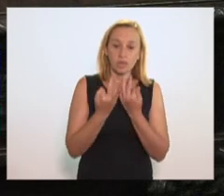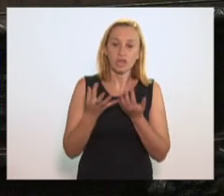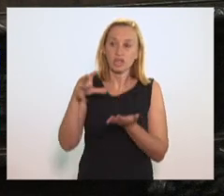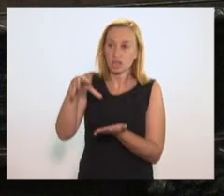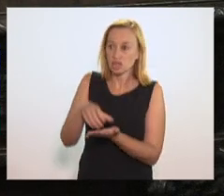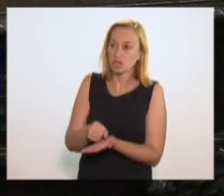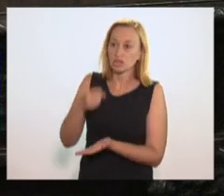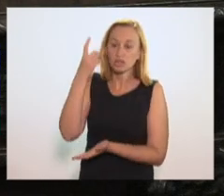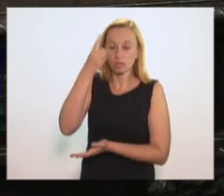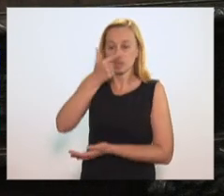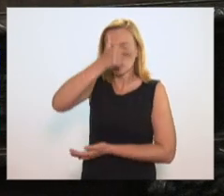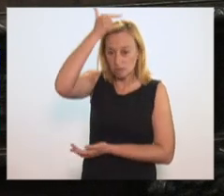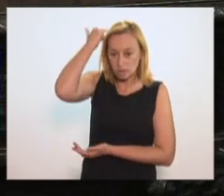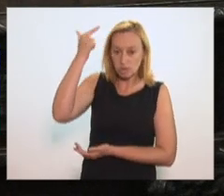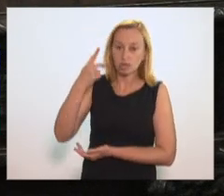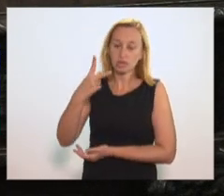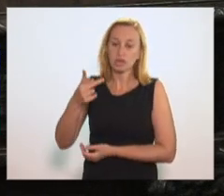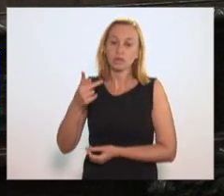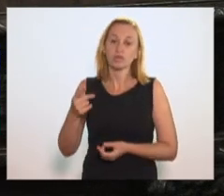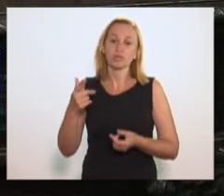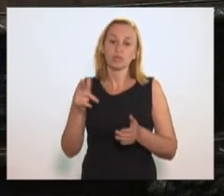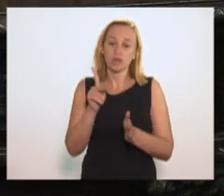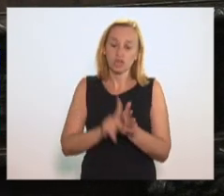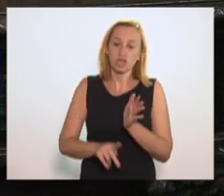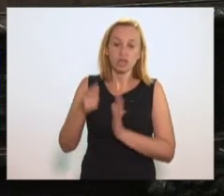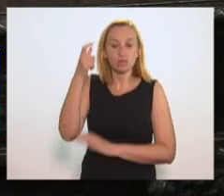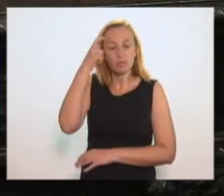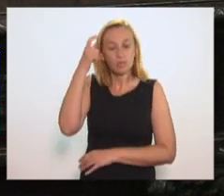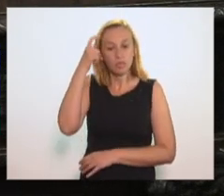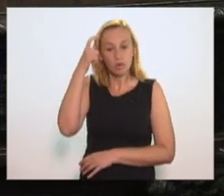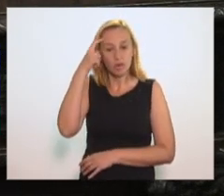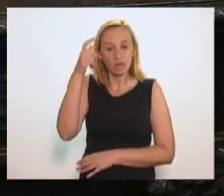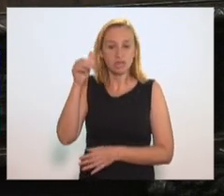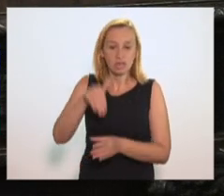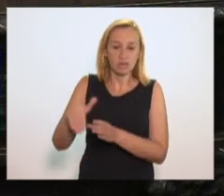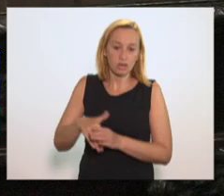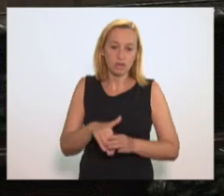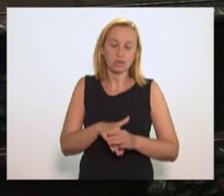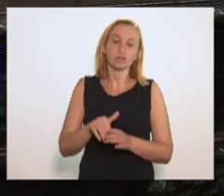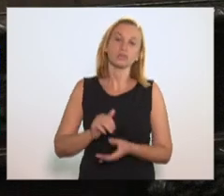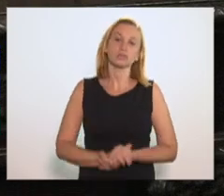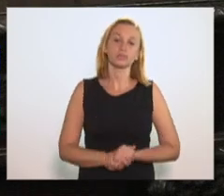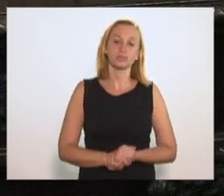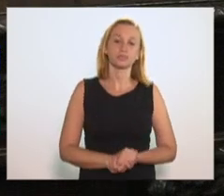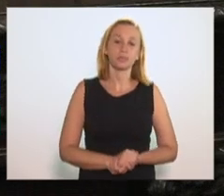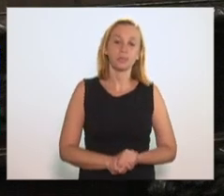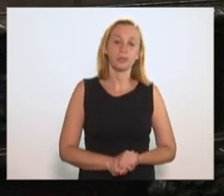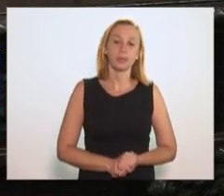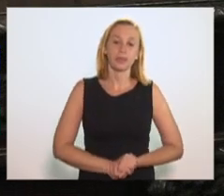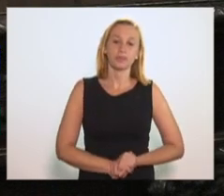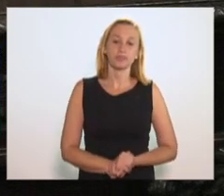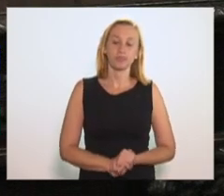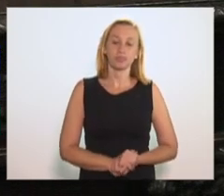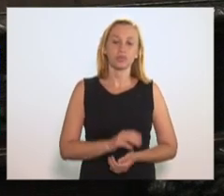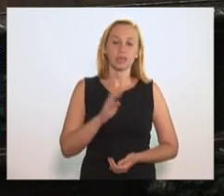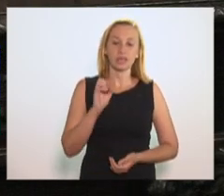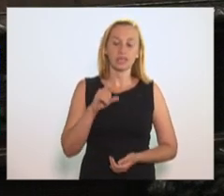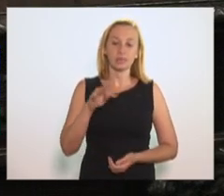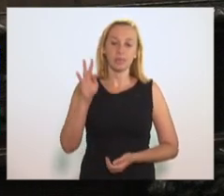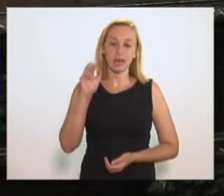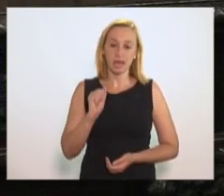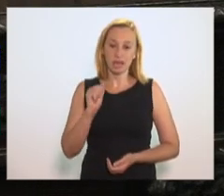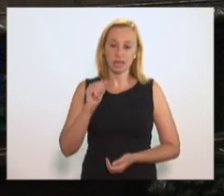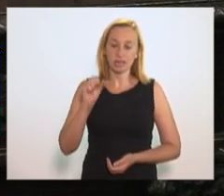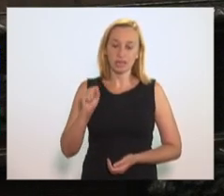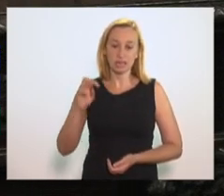ocasião do seu projeto de memória também esse voto de pesar essa manifestação de pesar pelo passamento de dona Ismélia Saad Silveira